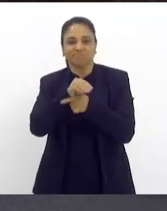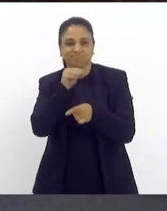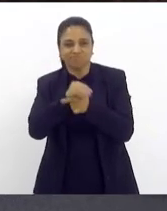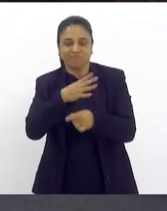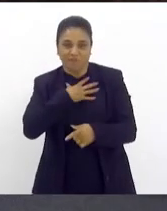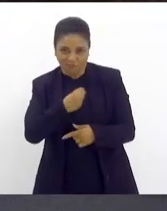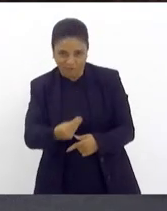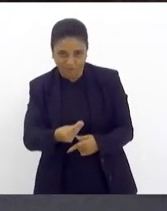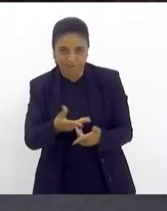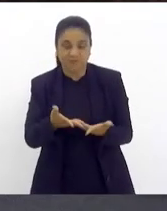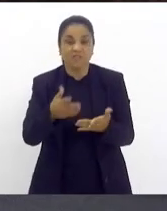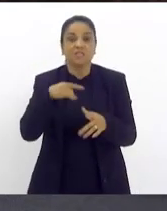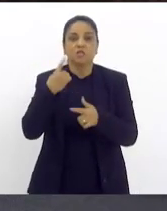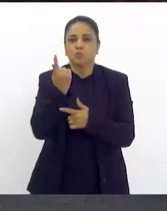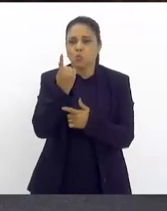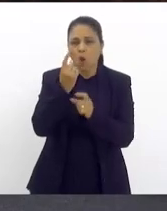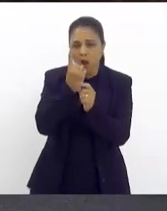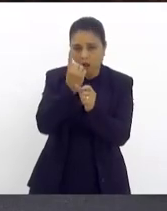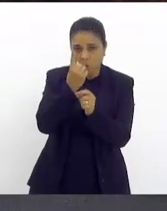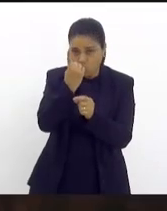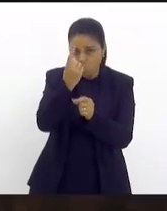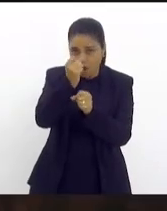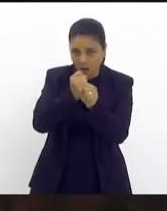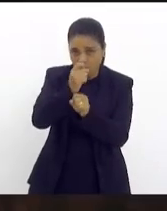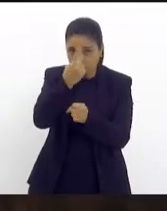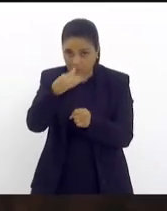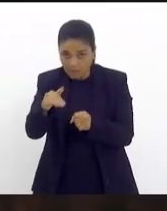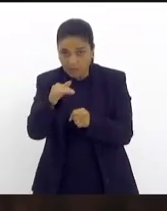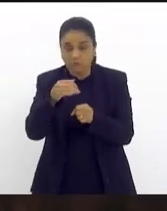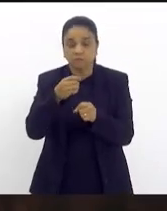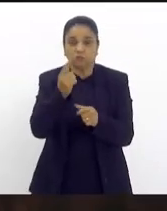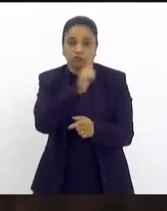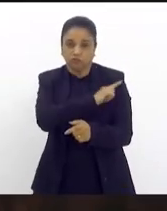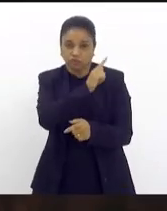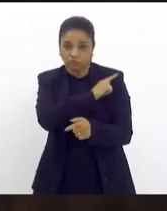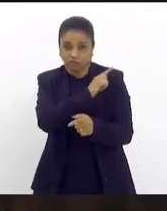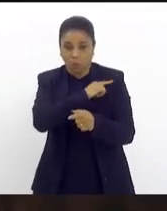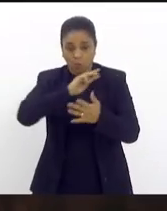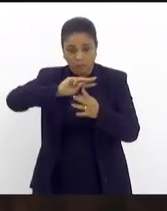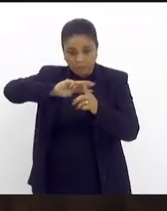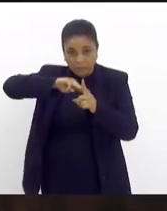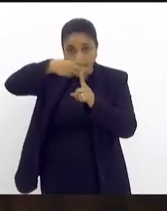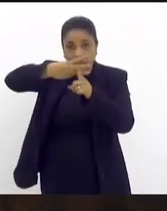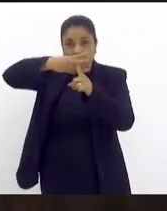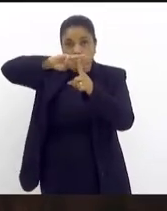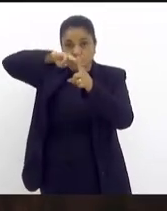o orçamento do município triplicou e superou a marca de